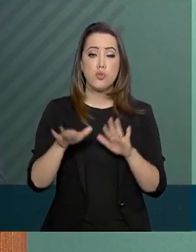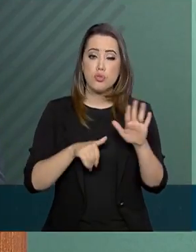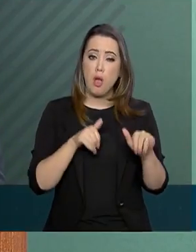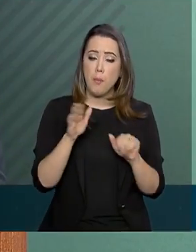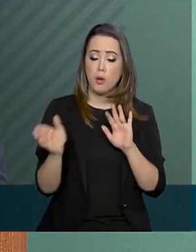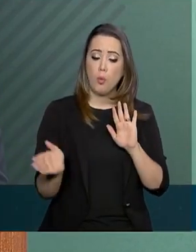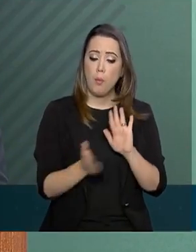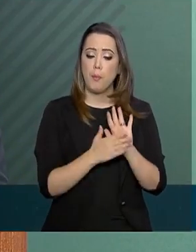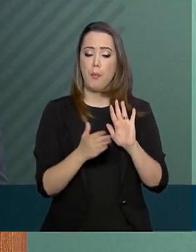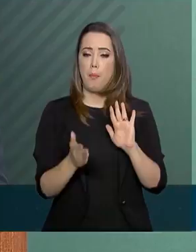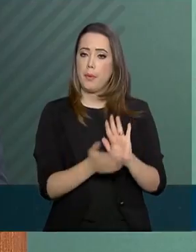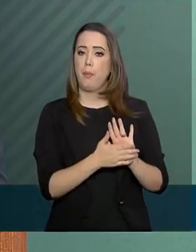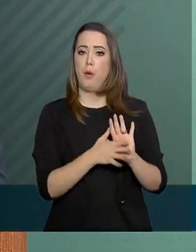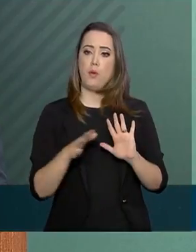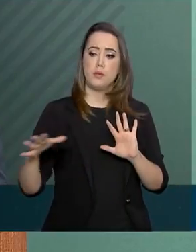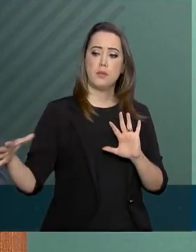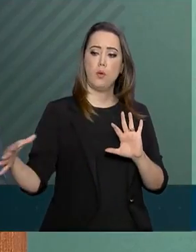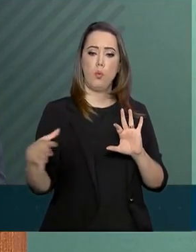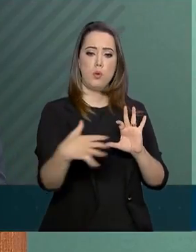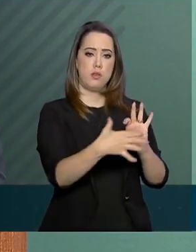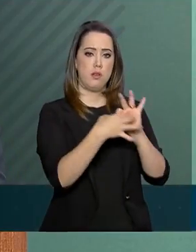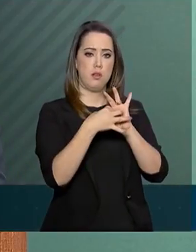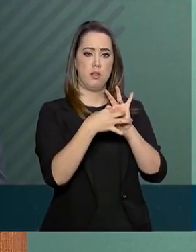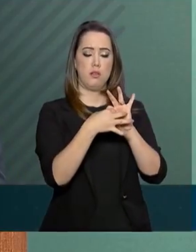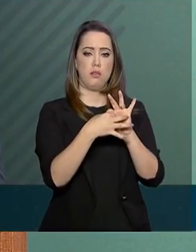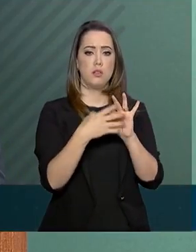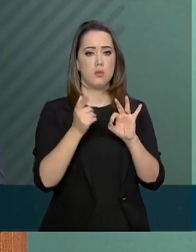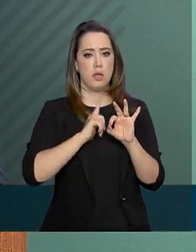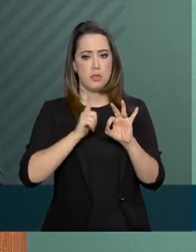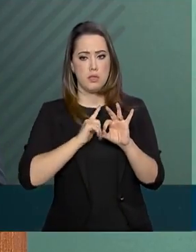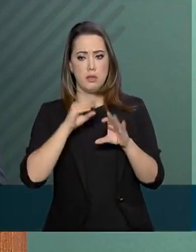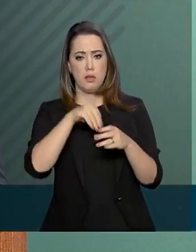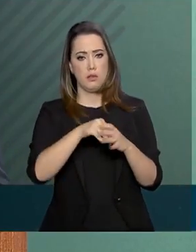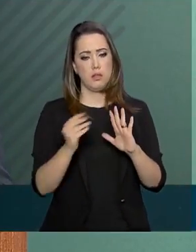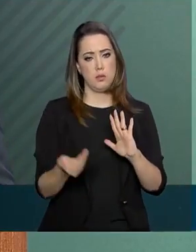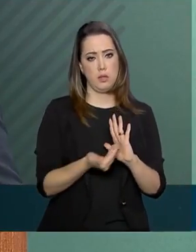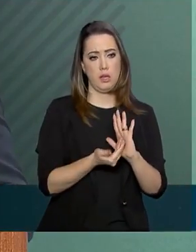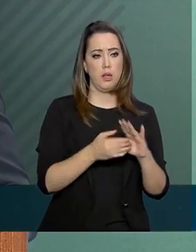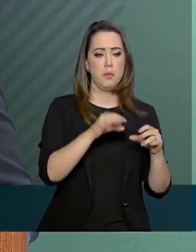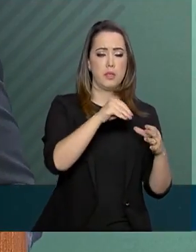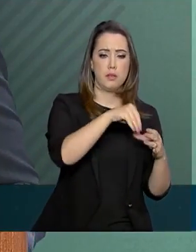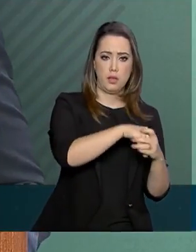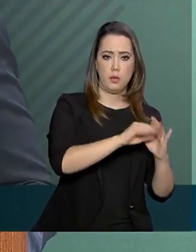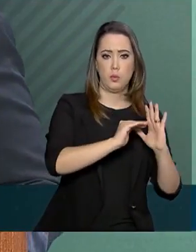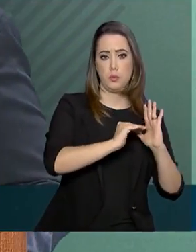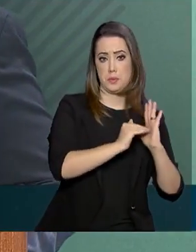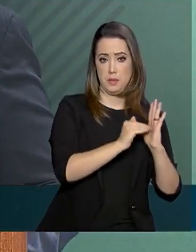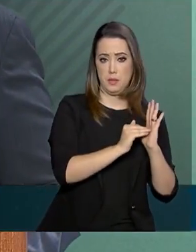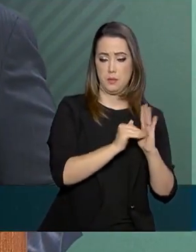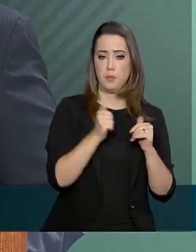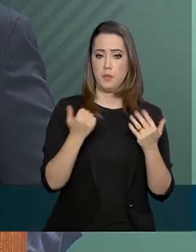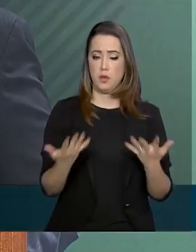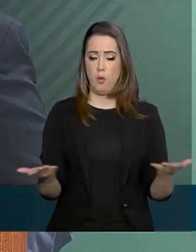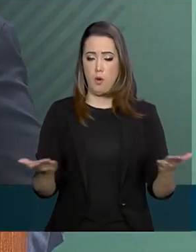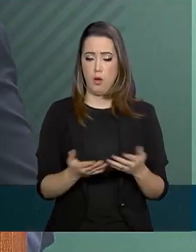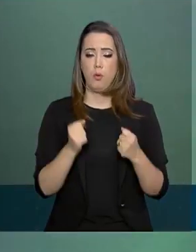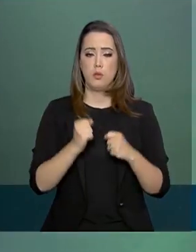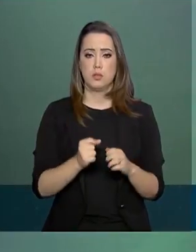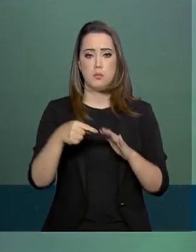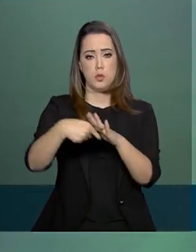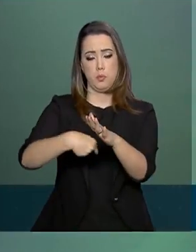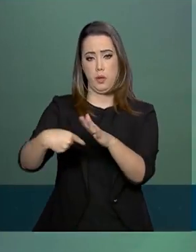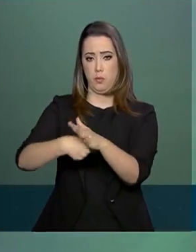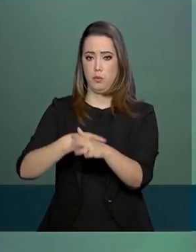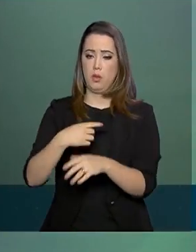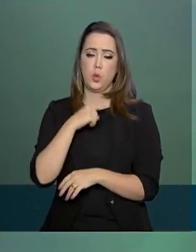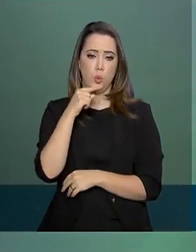proposta integrada com as existentes na câmara e no senado dito isto coloca à disposição para eventuais